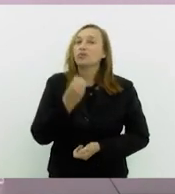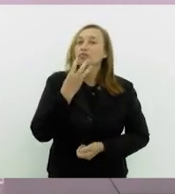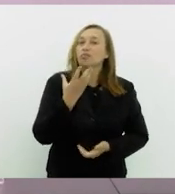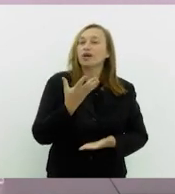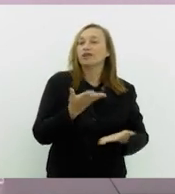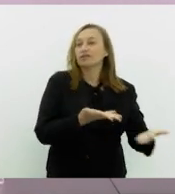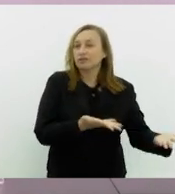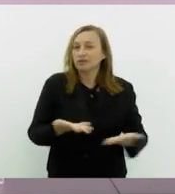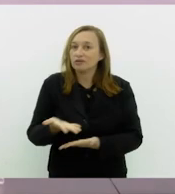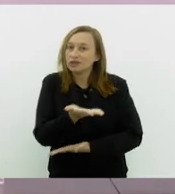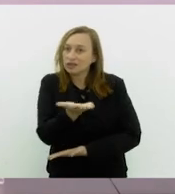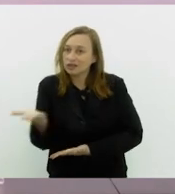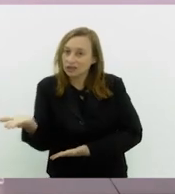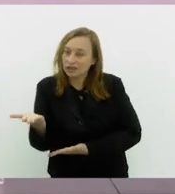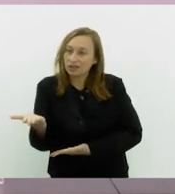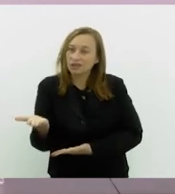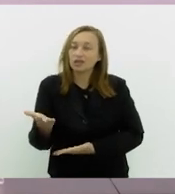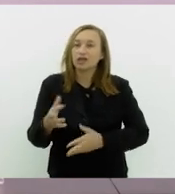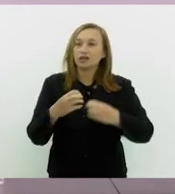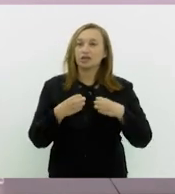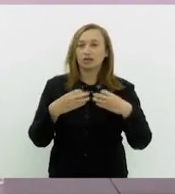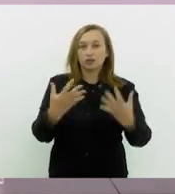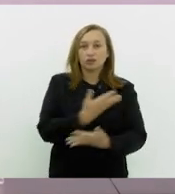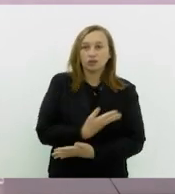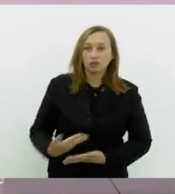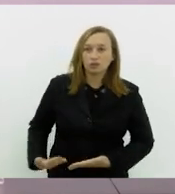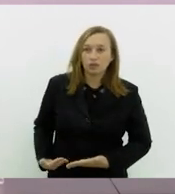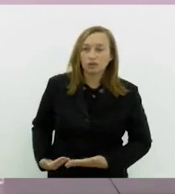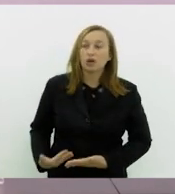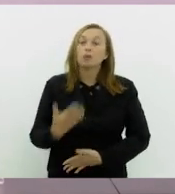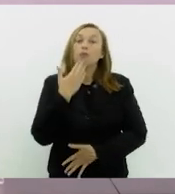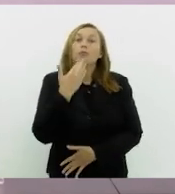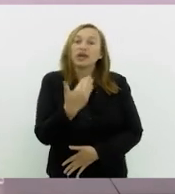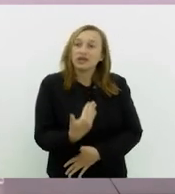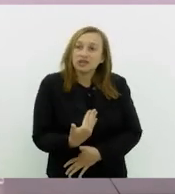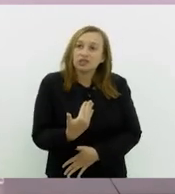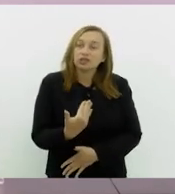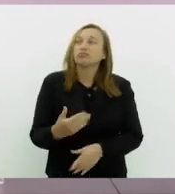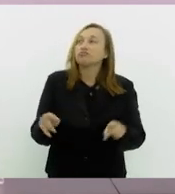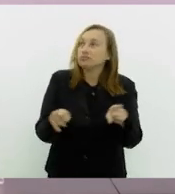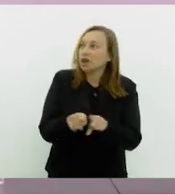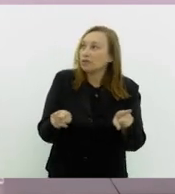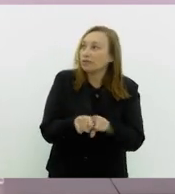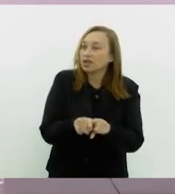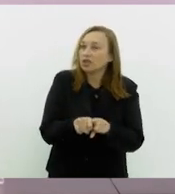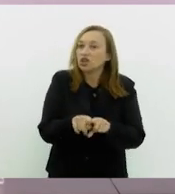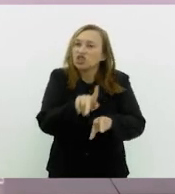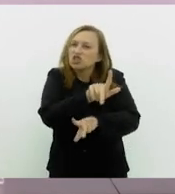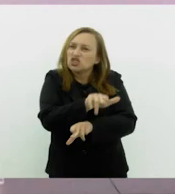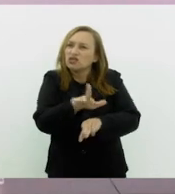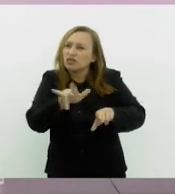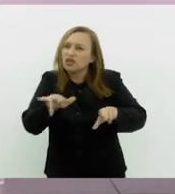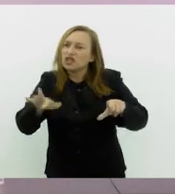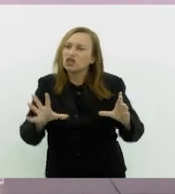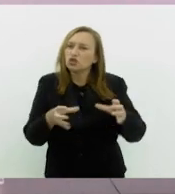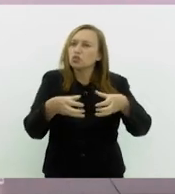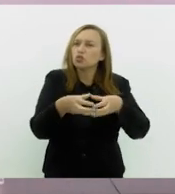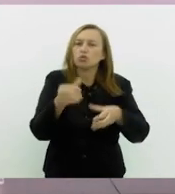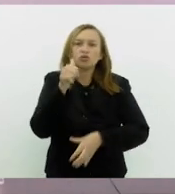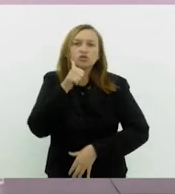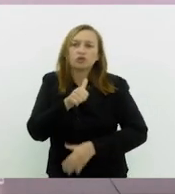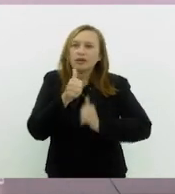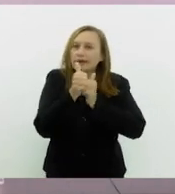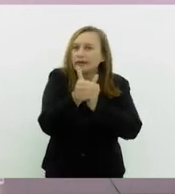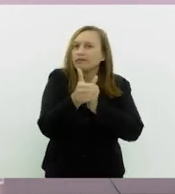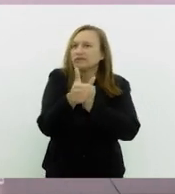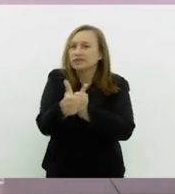boas-vindas a vocês. Essa é uma audiência pública solicitada também por diferentes grupos de mulheres que